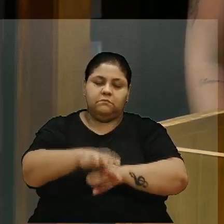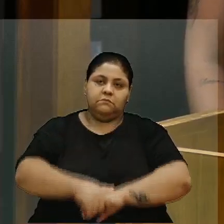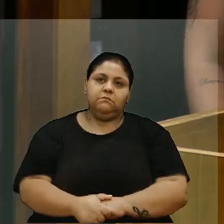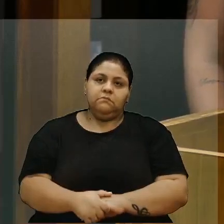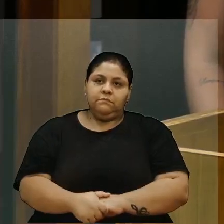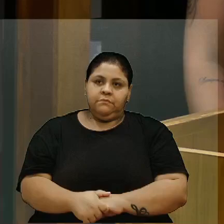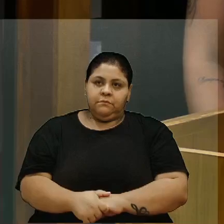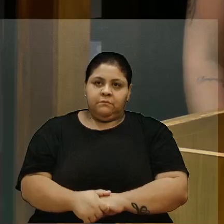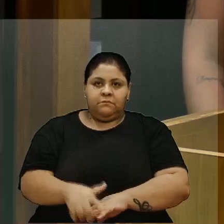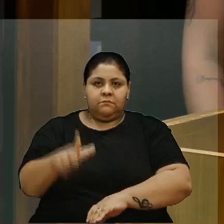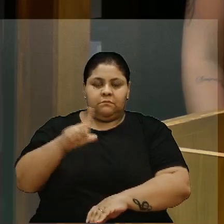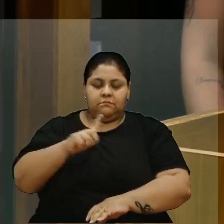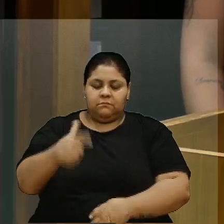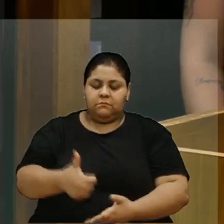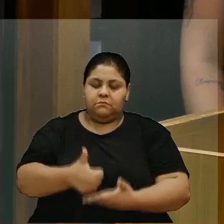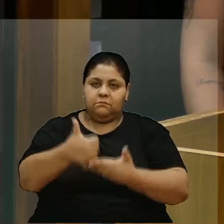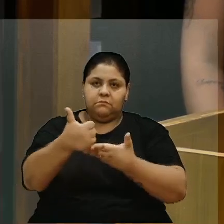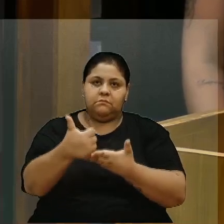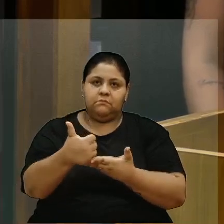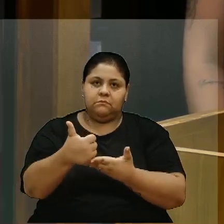Se tivermos o apoio de